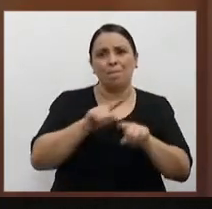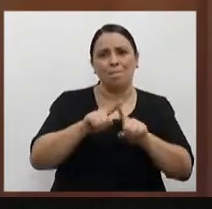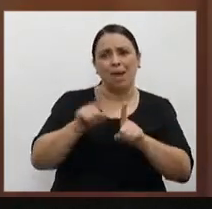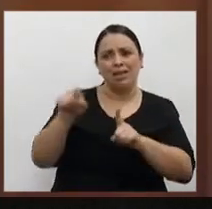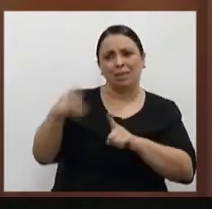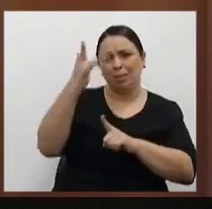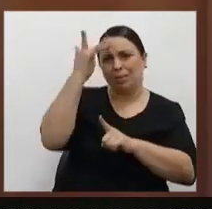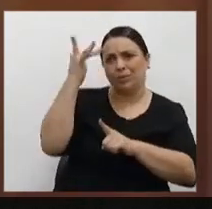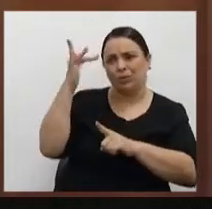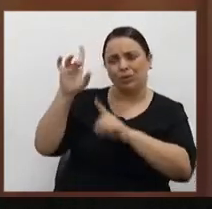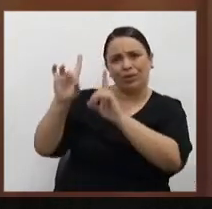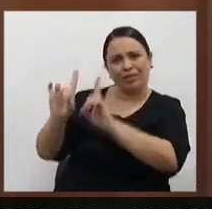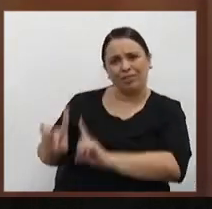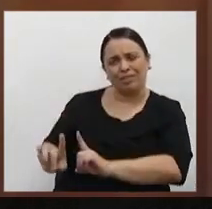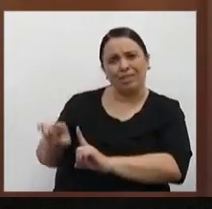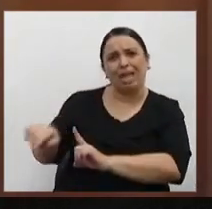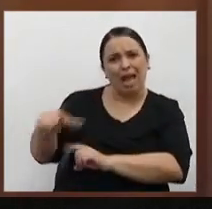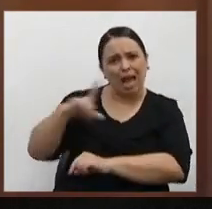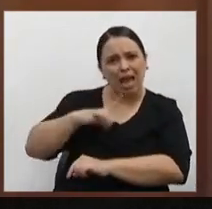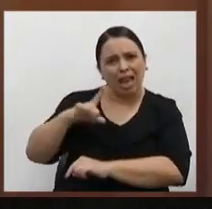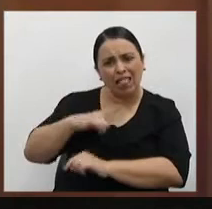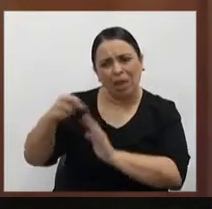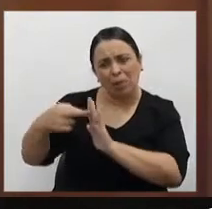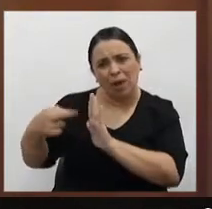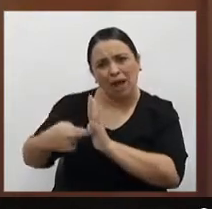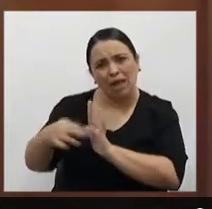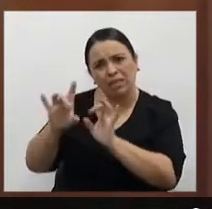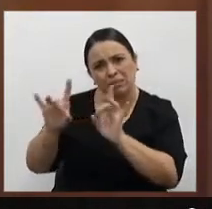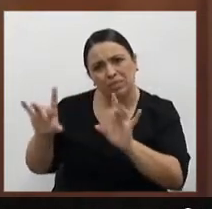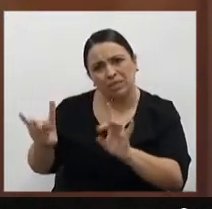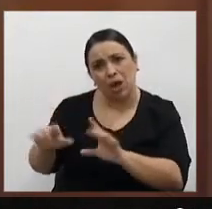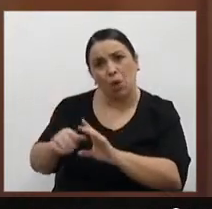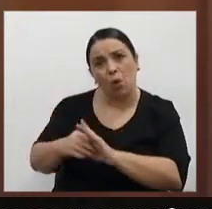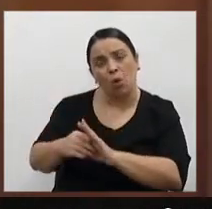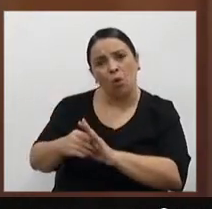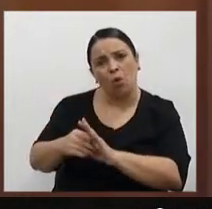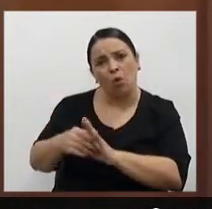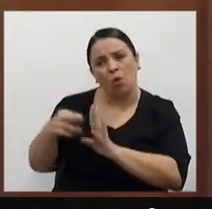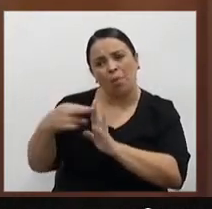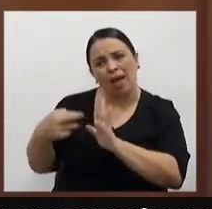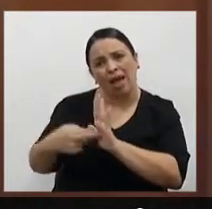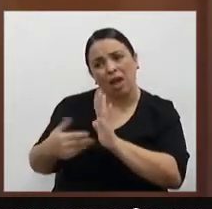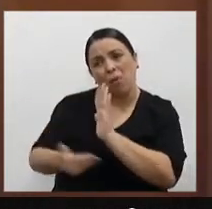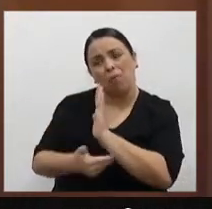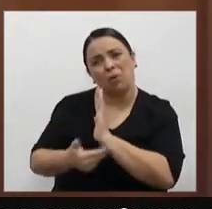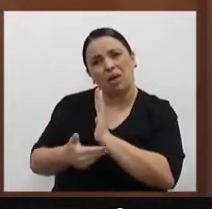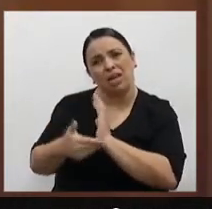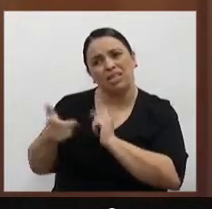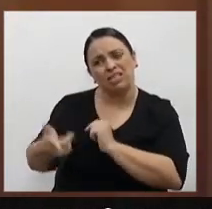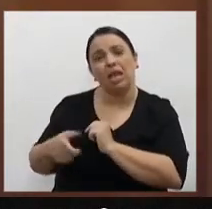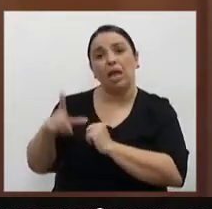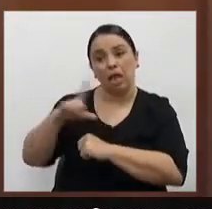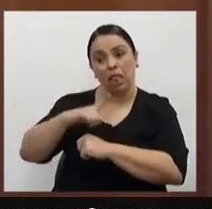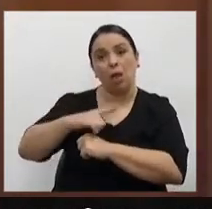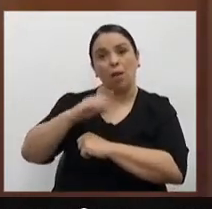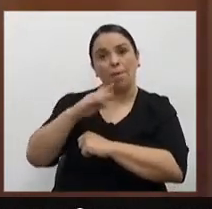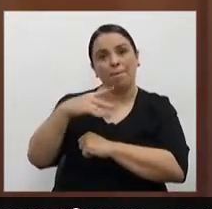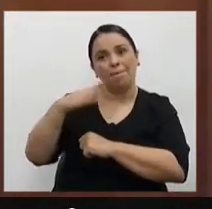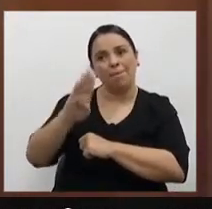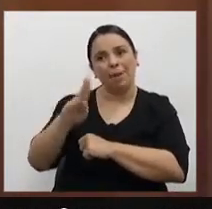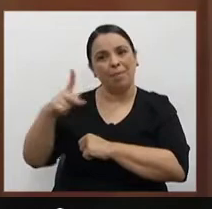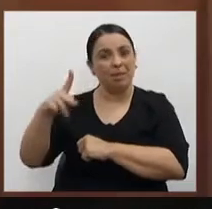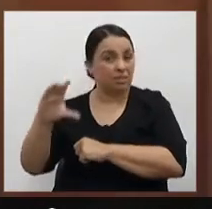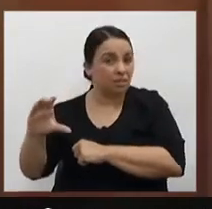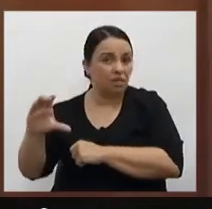a vacina. Penso que precisamos nos unir realmente para esse atendimento. Fico muito agradecida pela